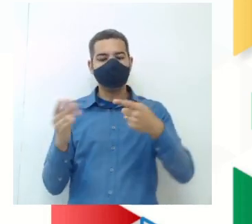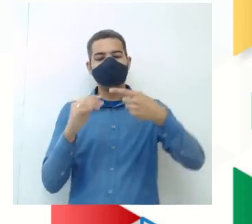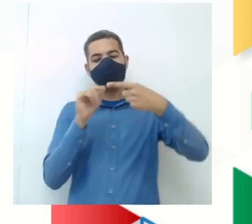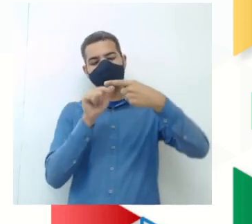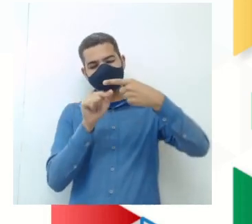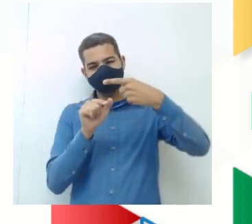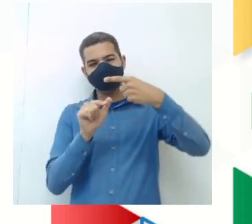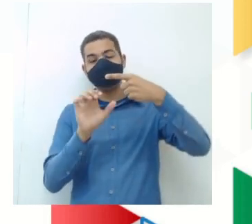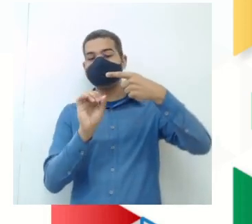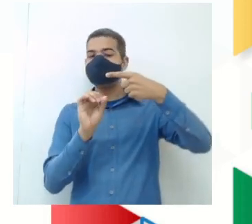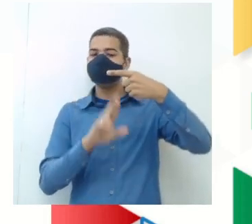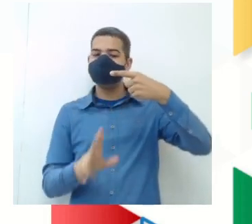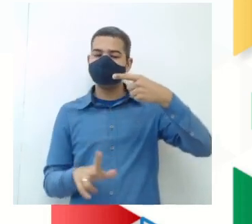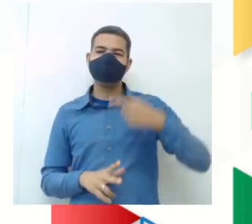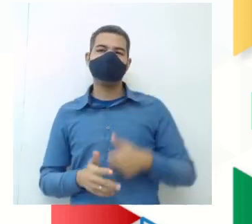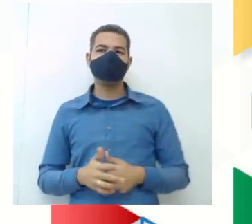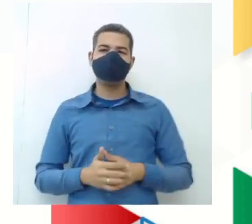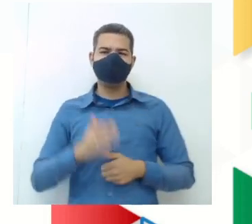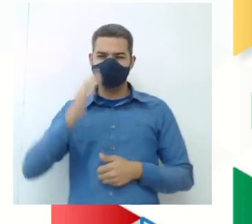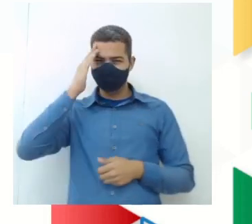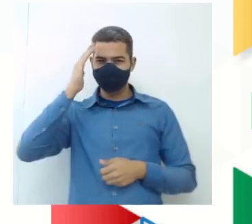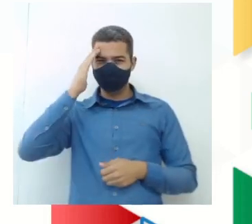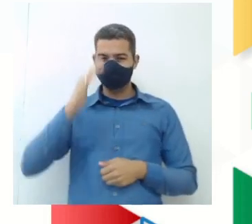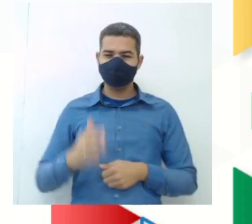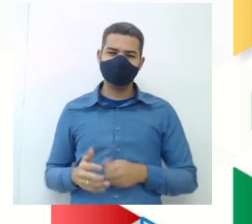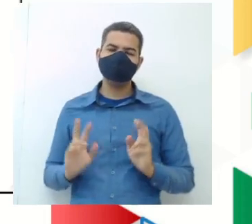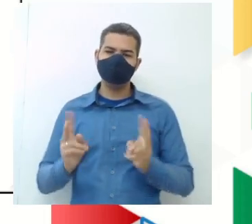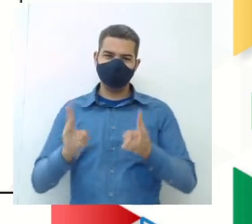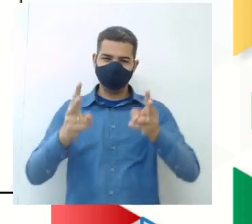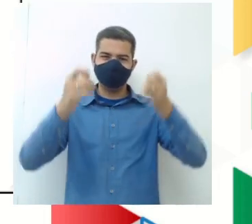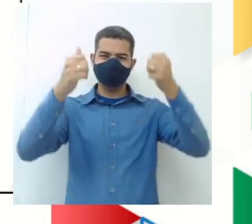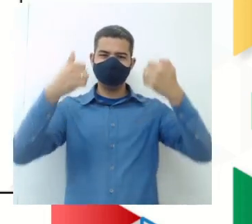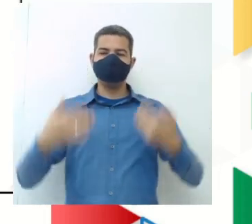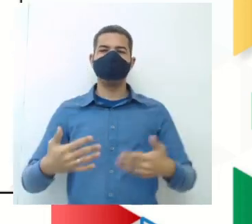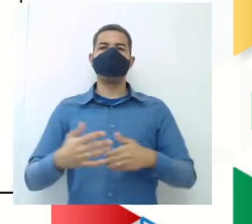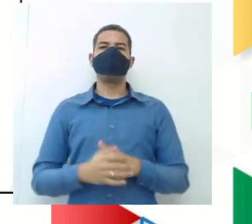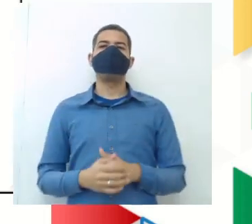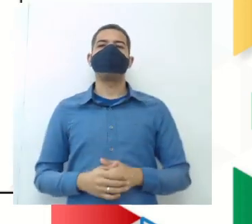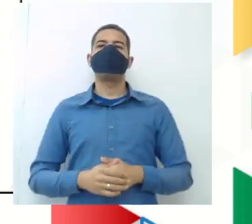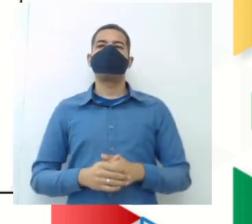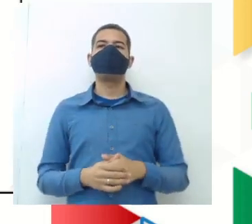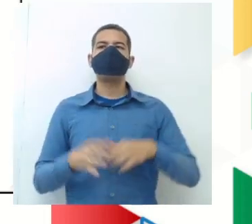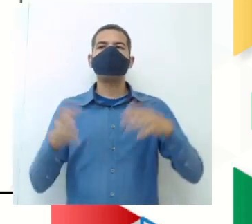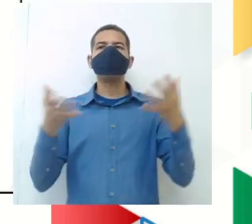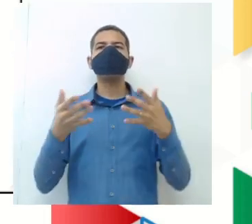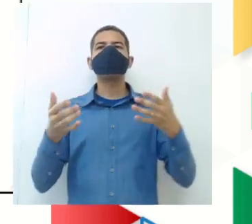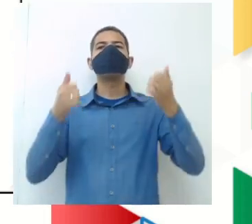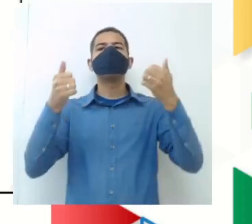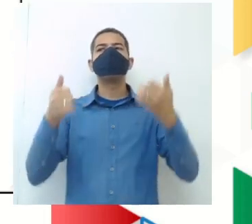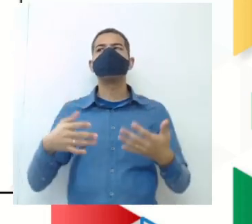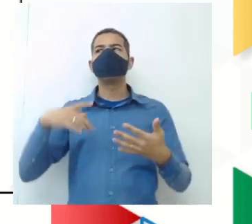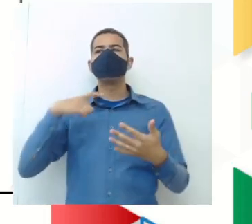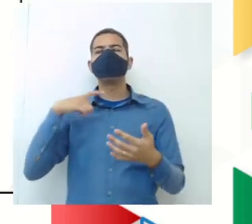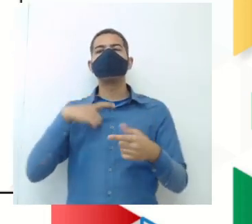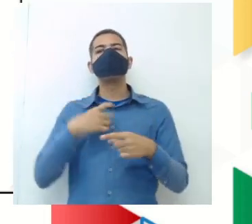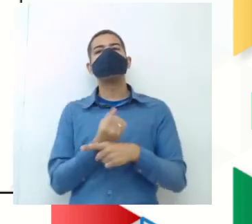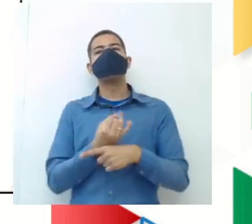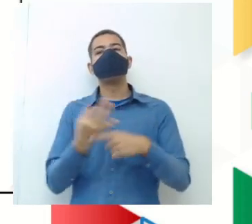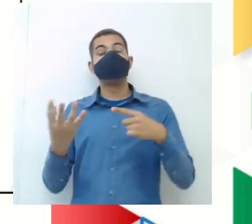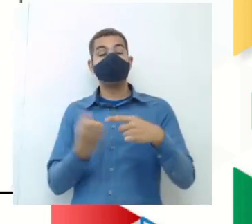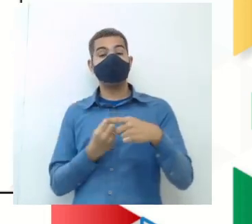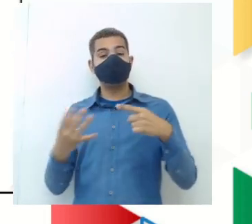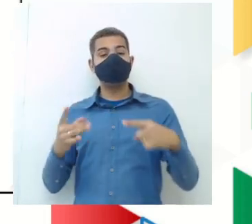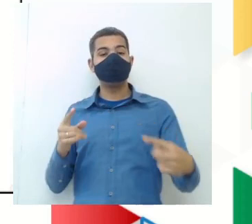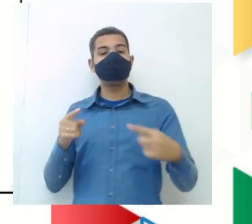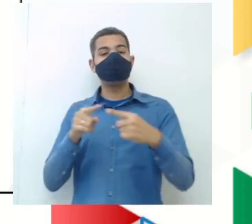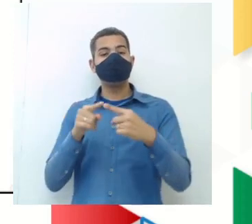ser diferente de zero. Deu para entender? Tá claro? Então, segue comigo, ó. Agora a gente vai falar de a fração no sentido